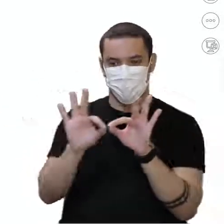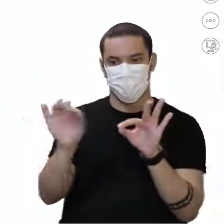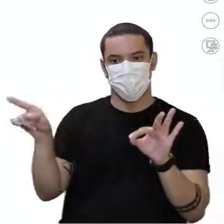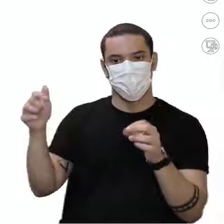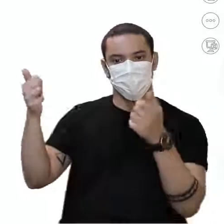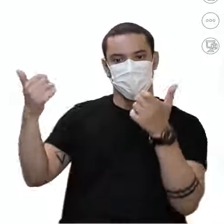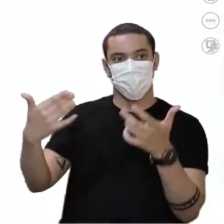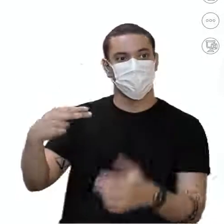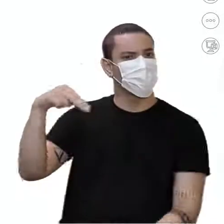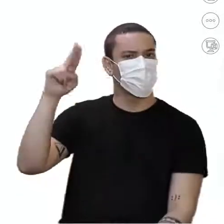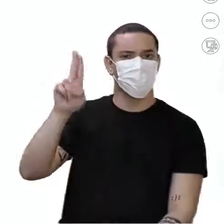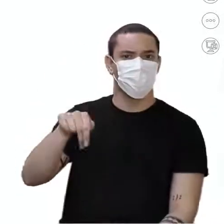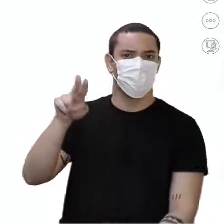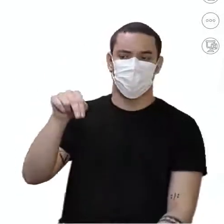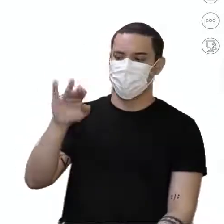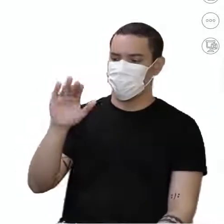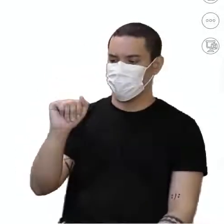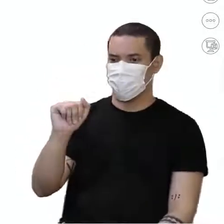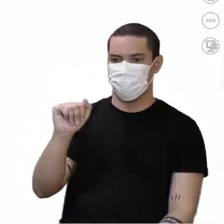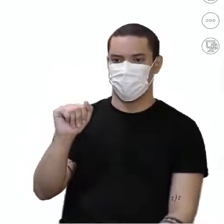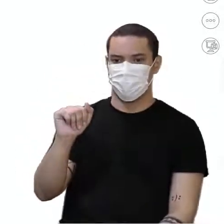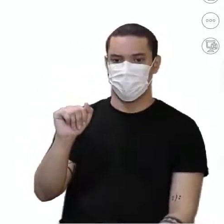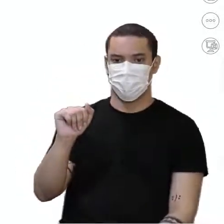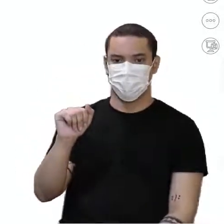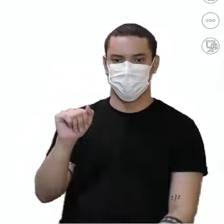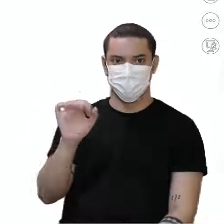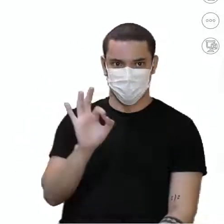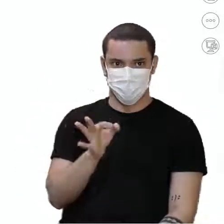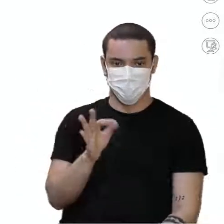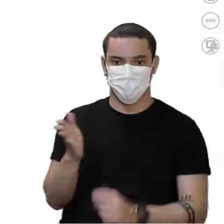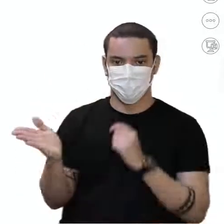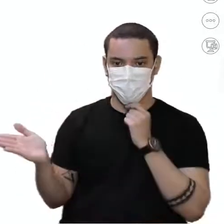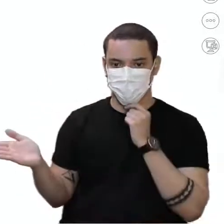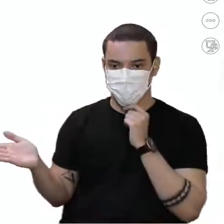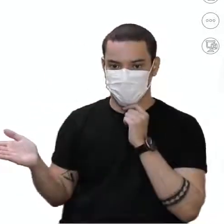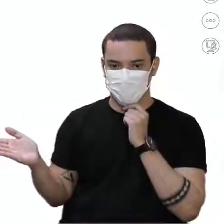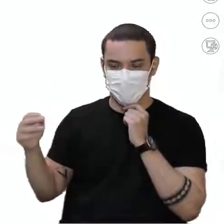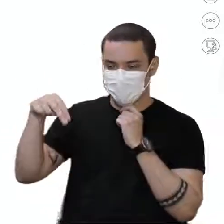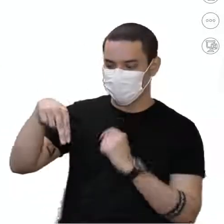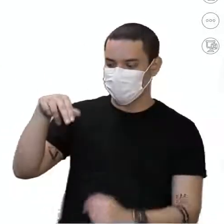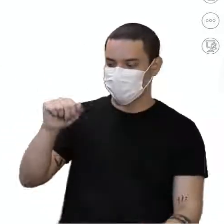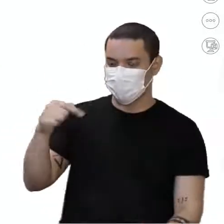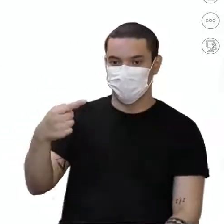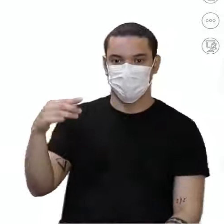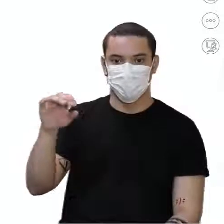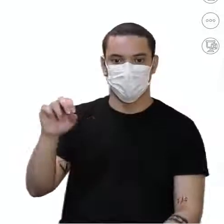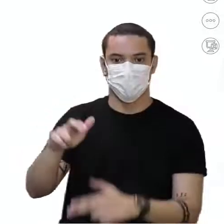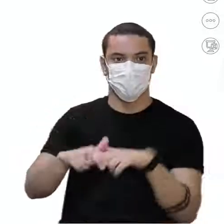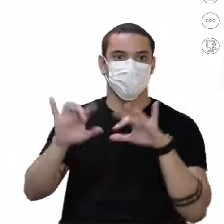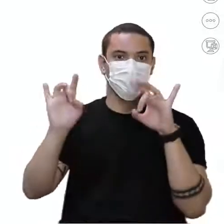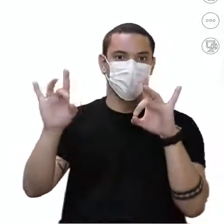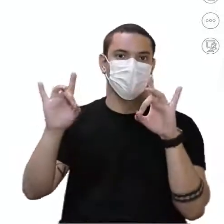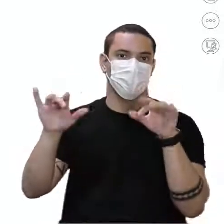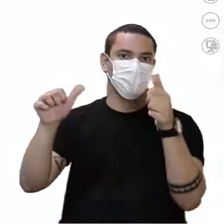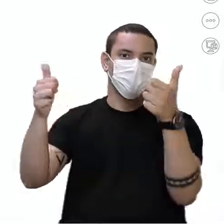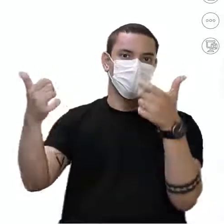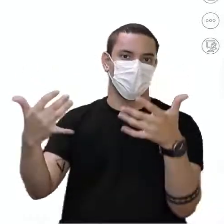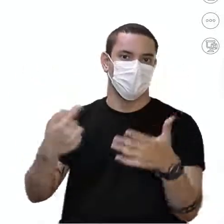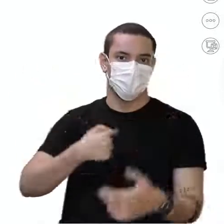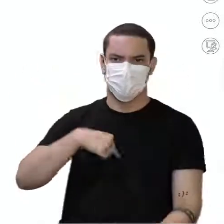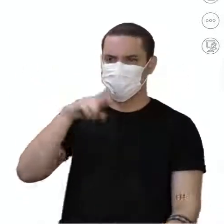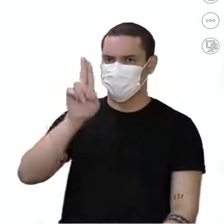que nunca. Então, o foco está no nunca. Aqui, o foco está no não. Então, aqui eu sou mais específica, falando nunca. Eu